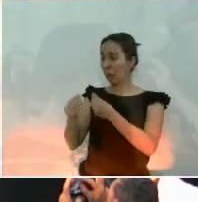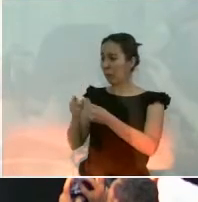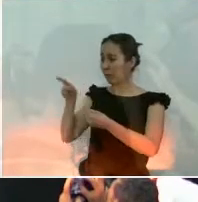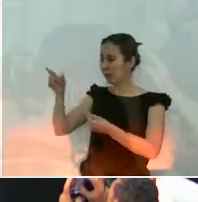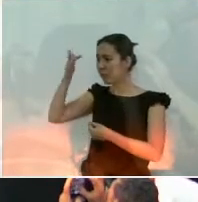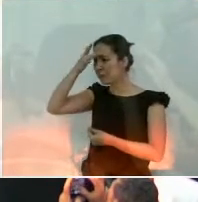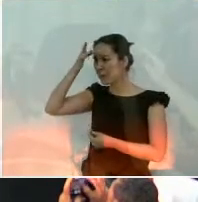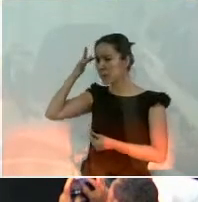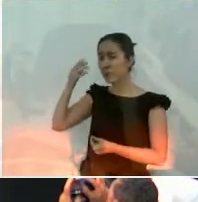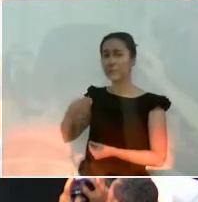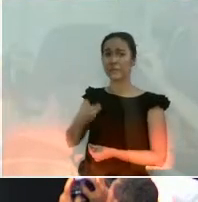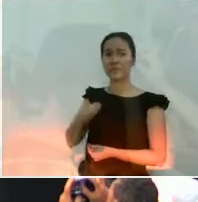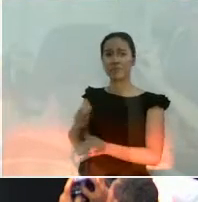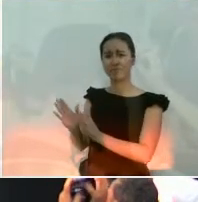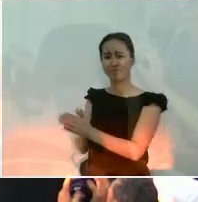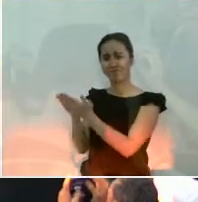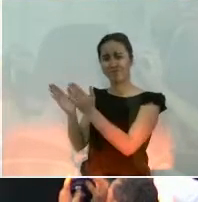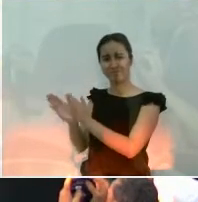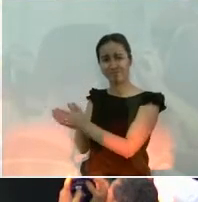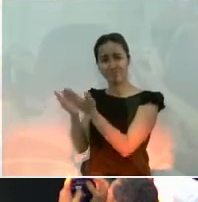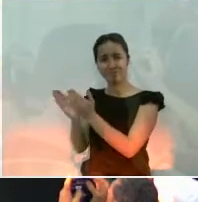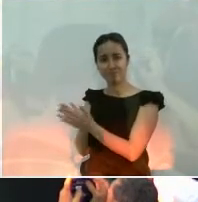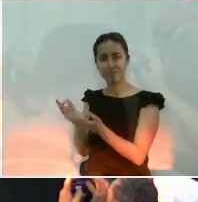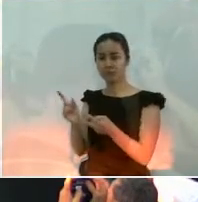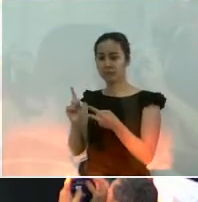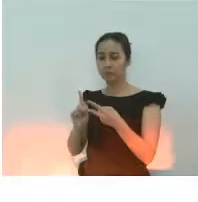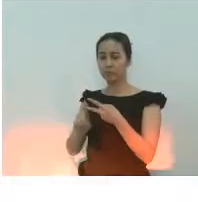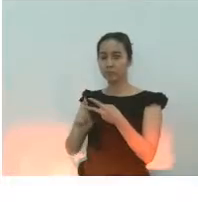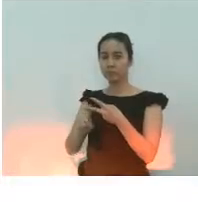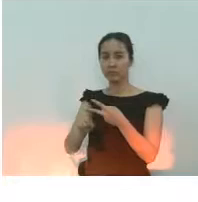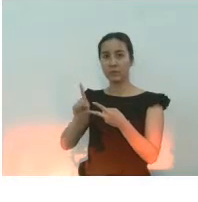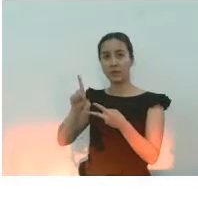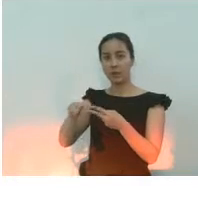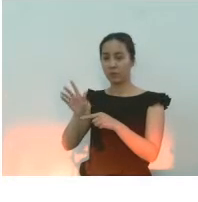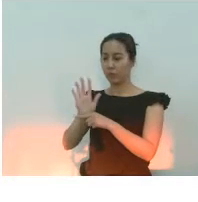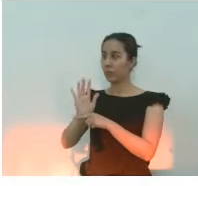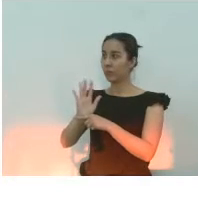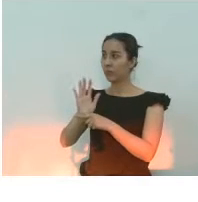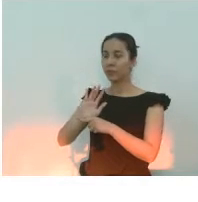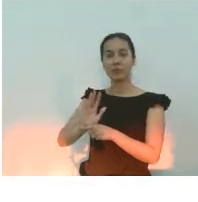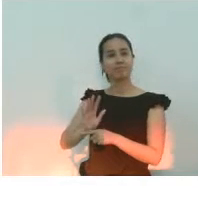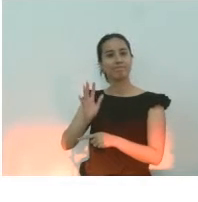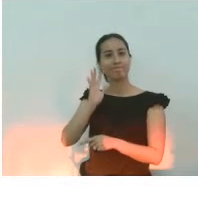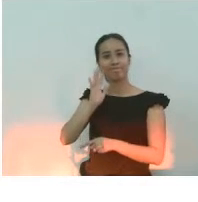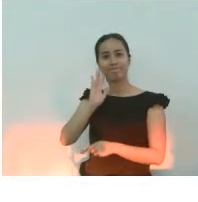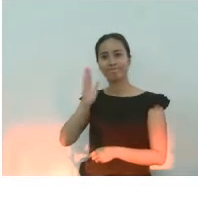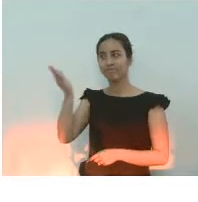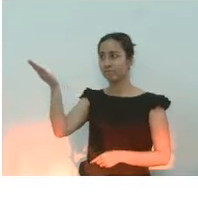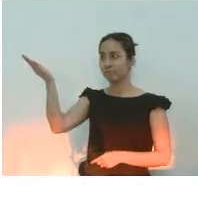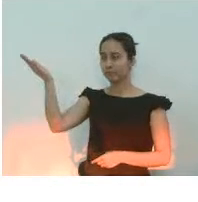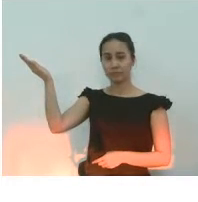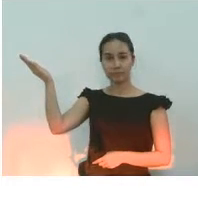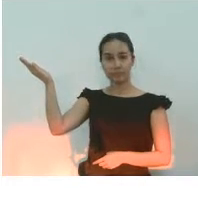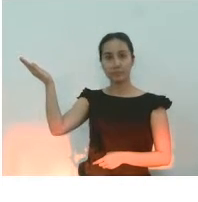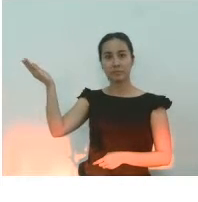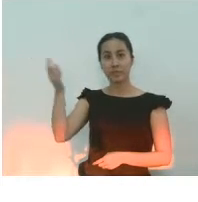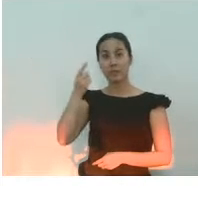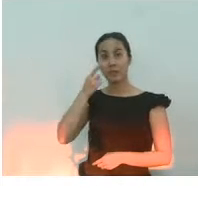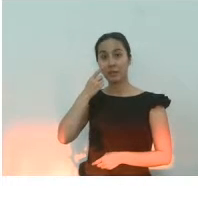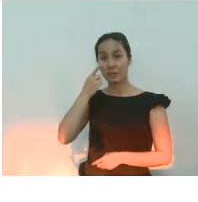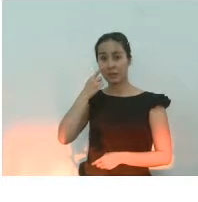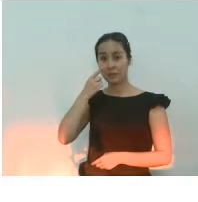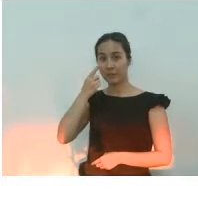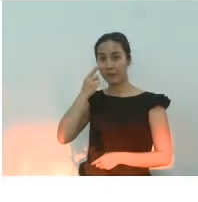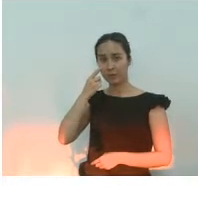da família o segundo é um livro um filme maravilhoso que as tinha pouco tempo é a vida de dom